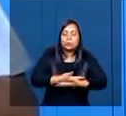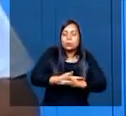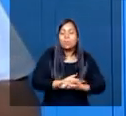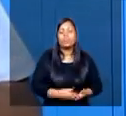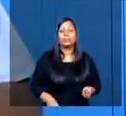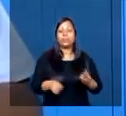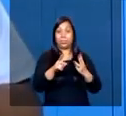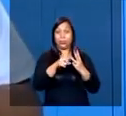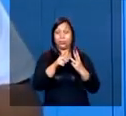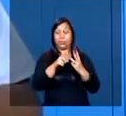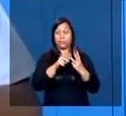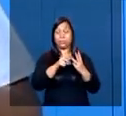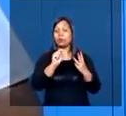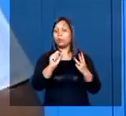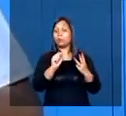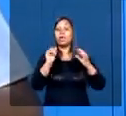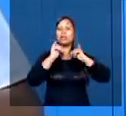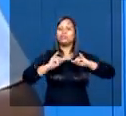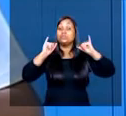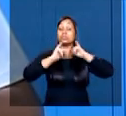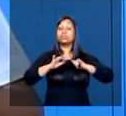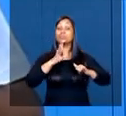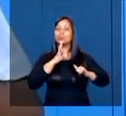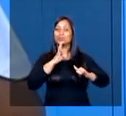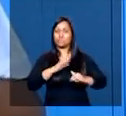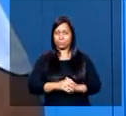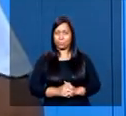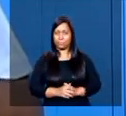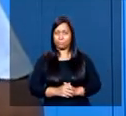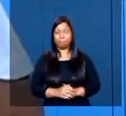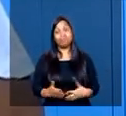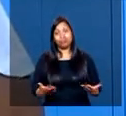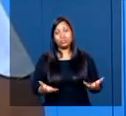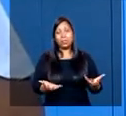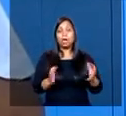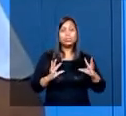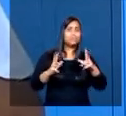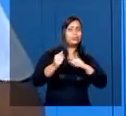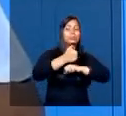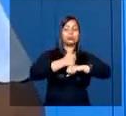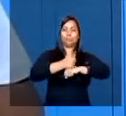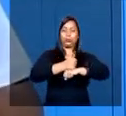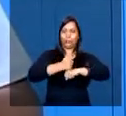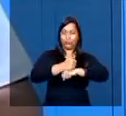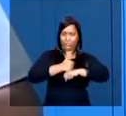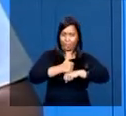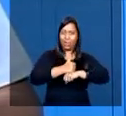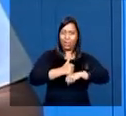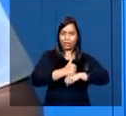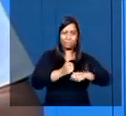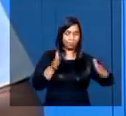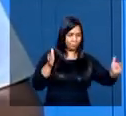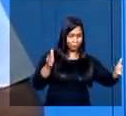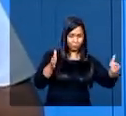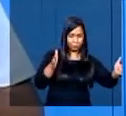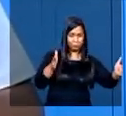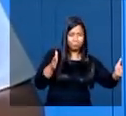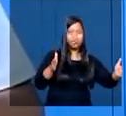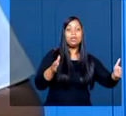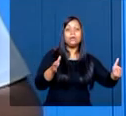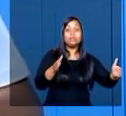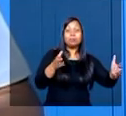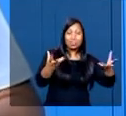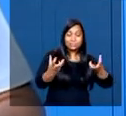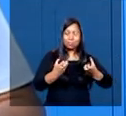o terceiro tripé é divulgação de conhecimento. A gente quer que os profissionais que lidam com essa primeira infância vão se